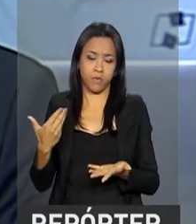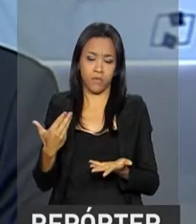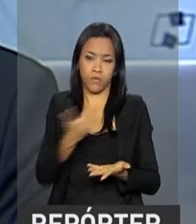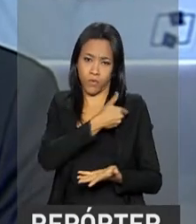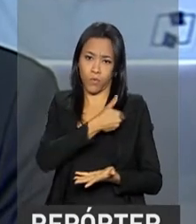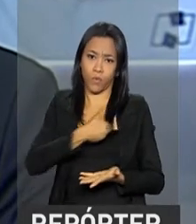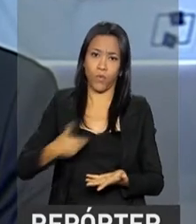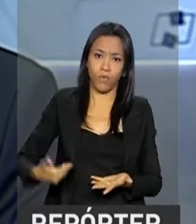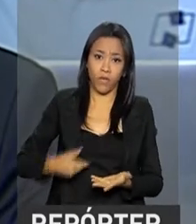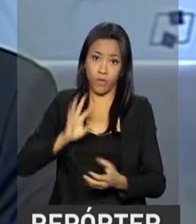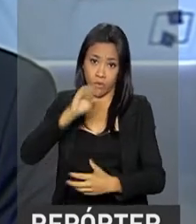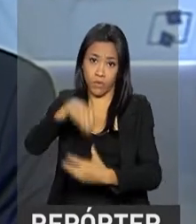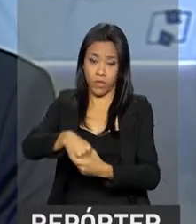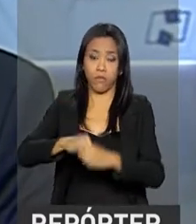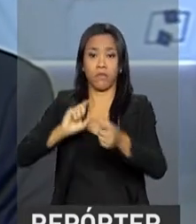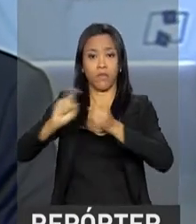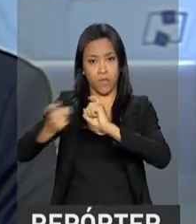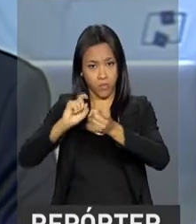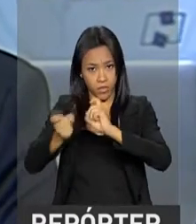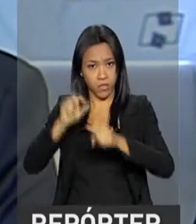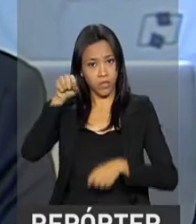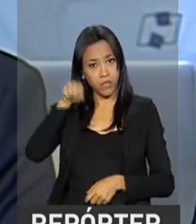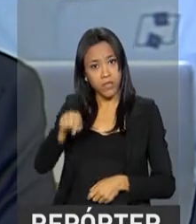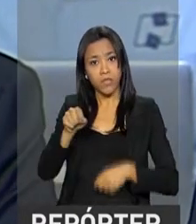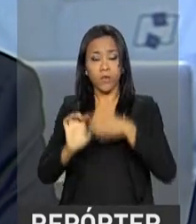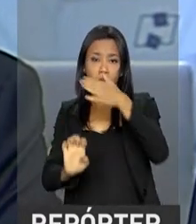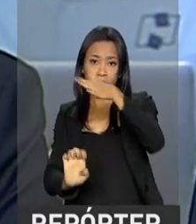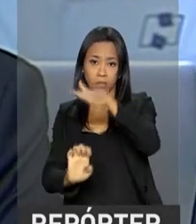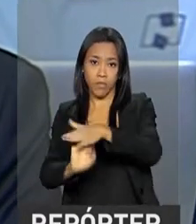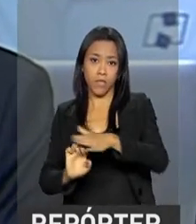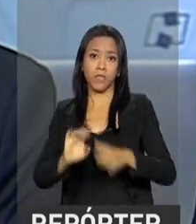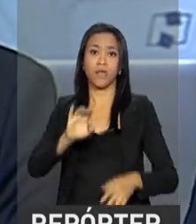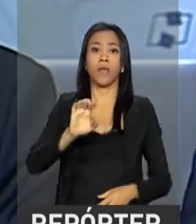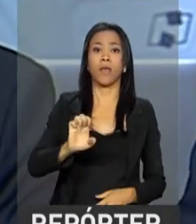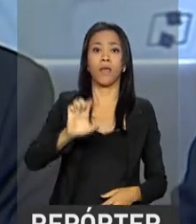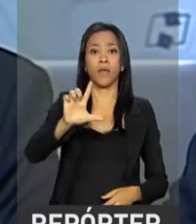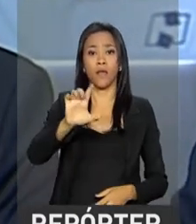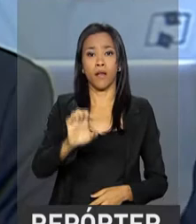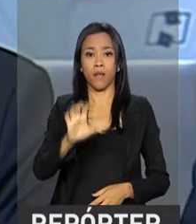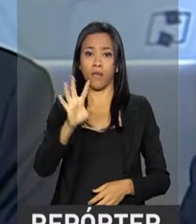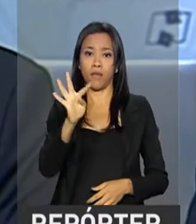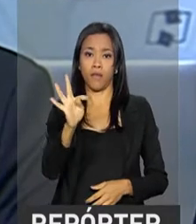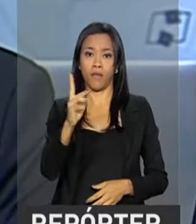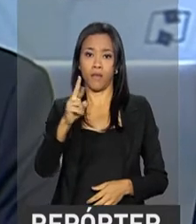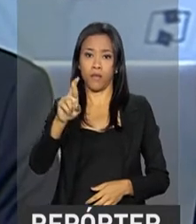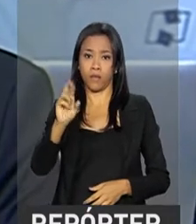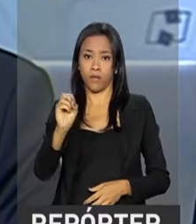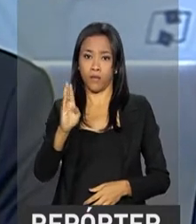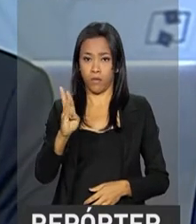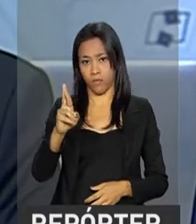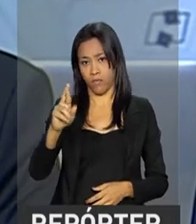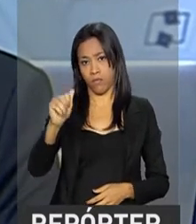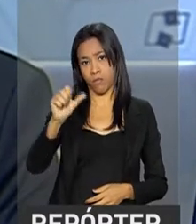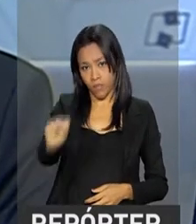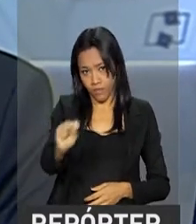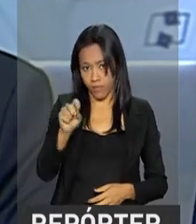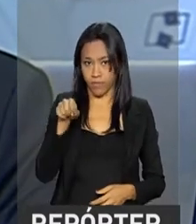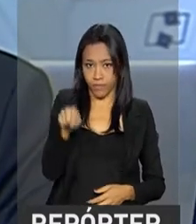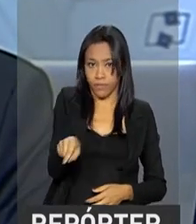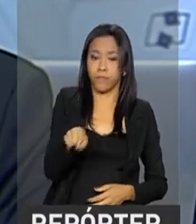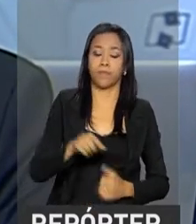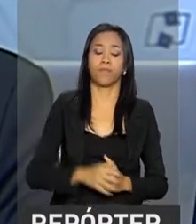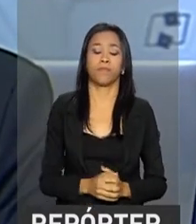como um dos acionistas com boa parte das ações de participação dessas